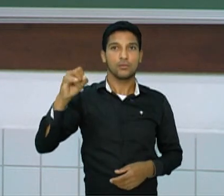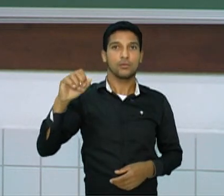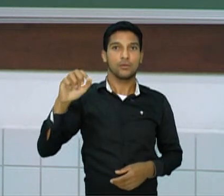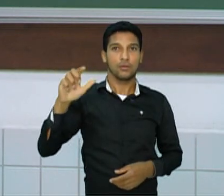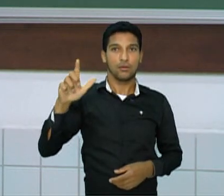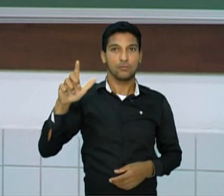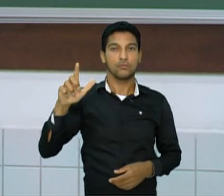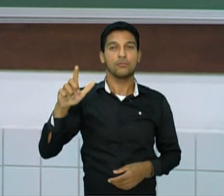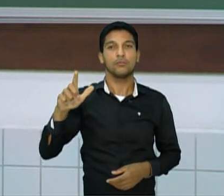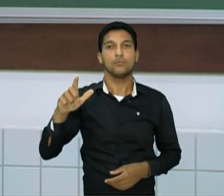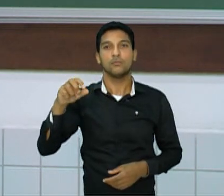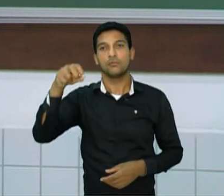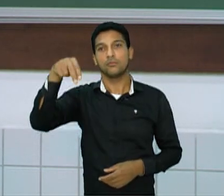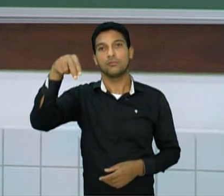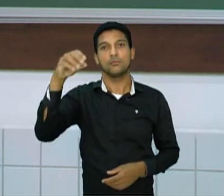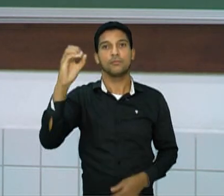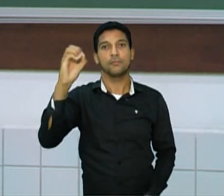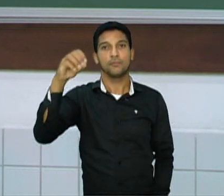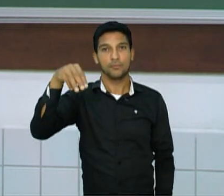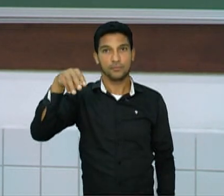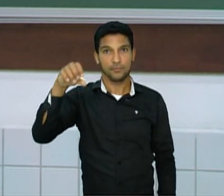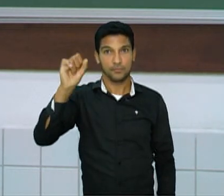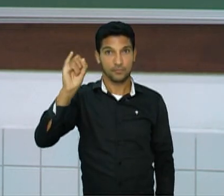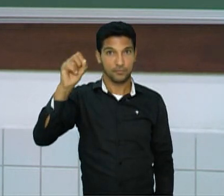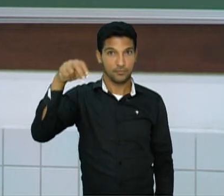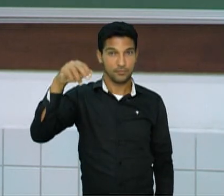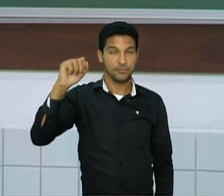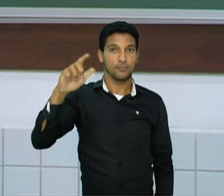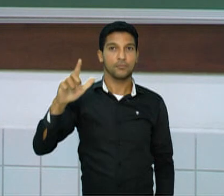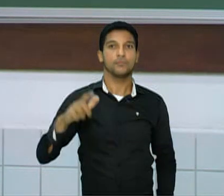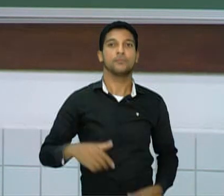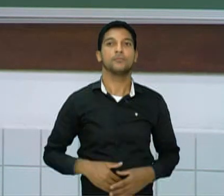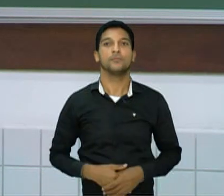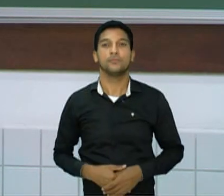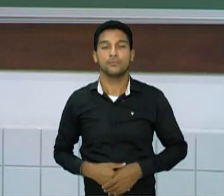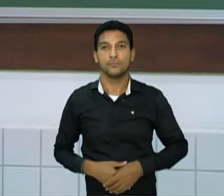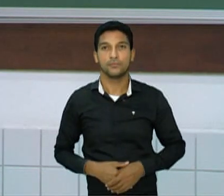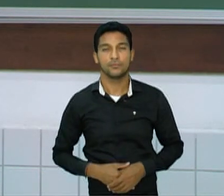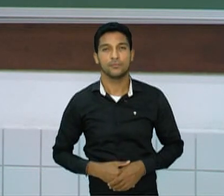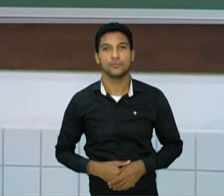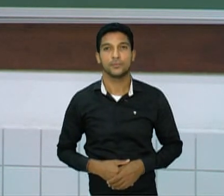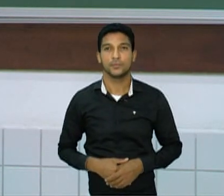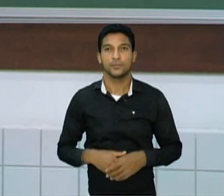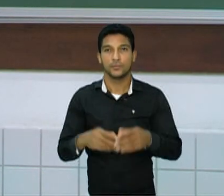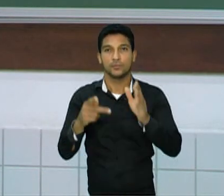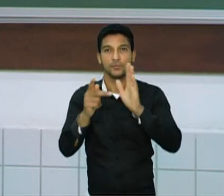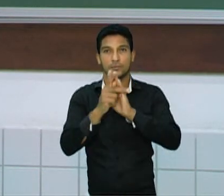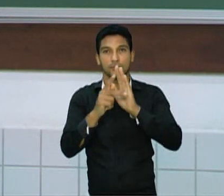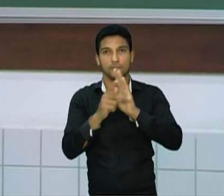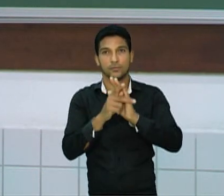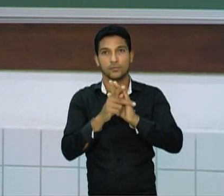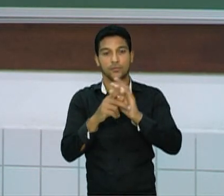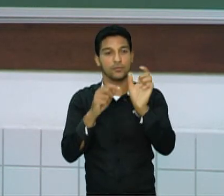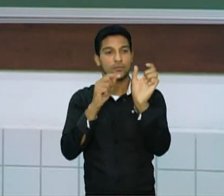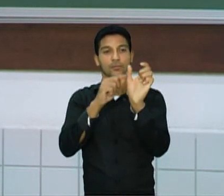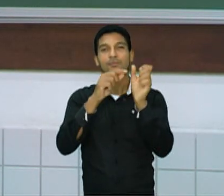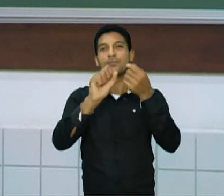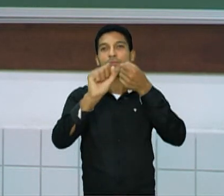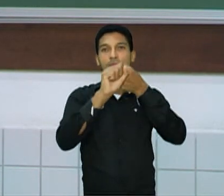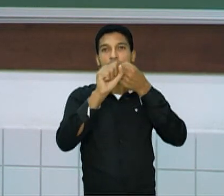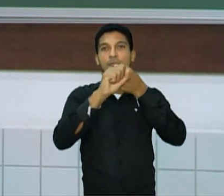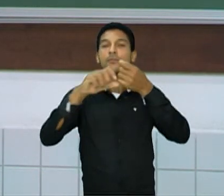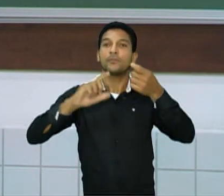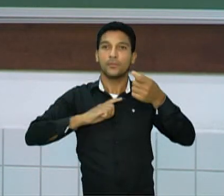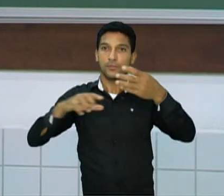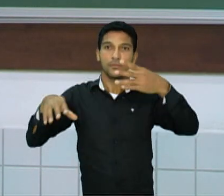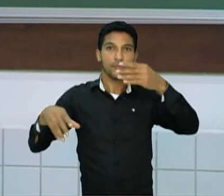indireta e a completiva nominal. Só que a completiva nominal completa o sentido de um nome, é um substantivo. Aqui é